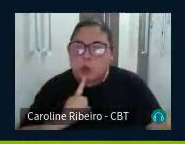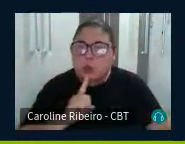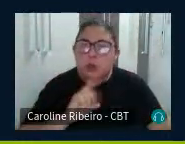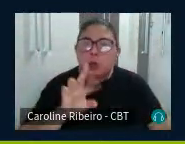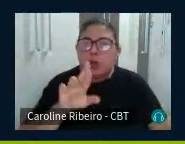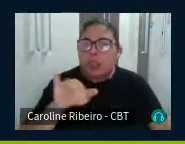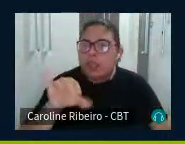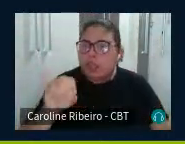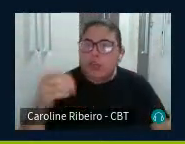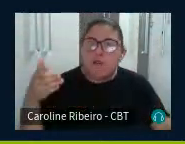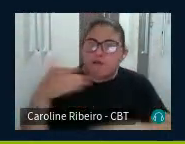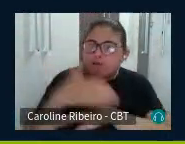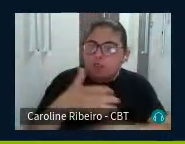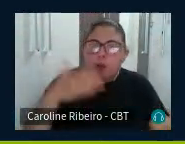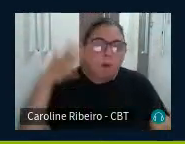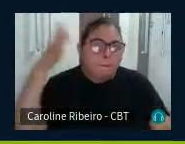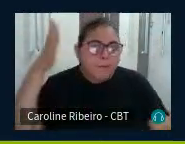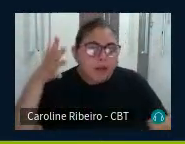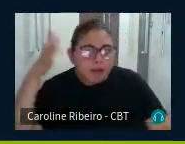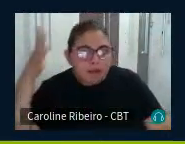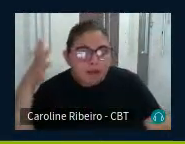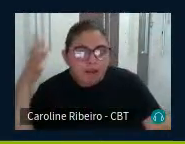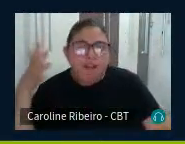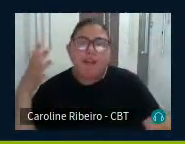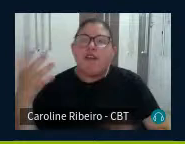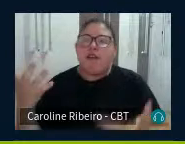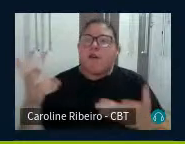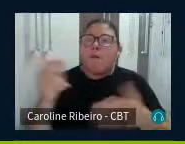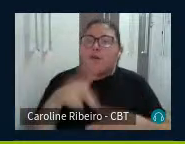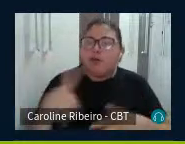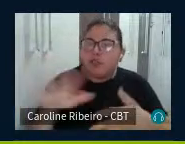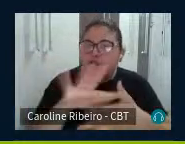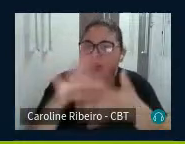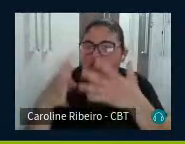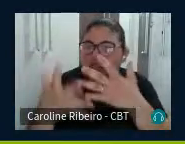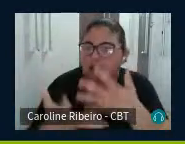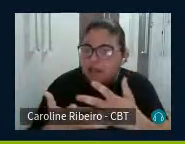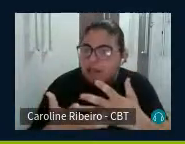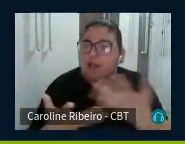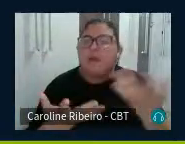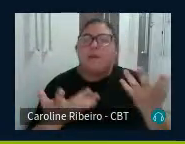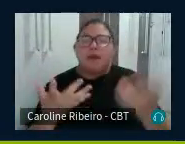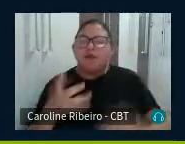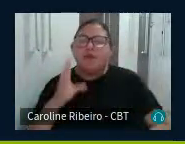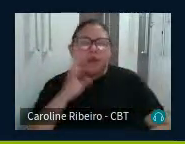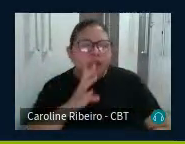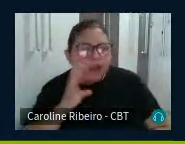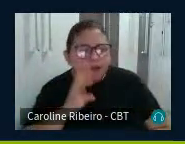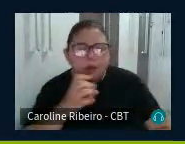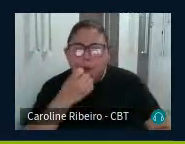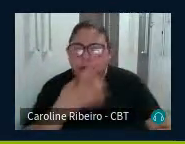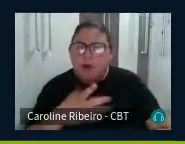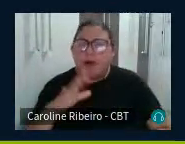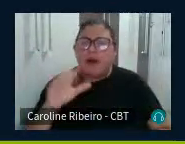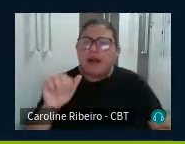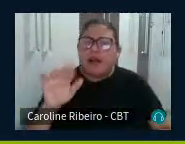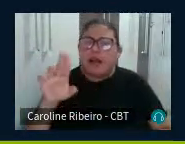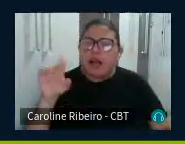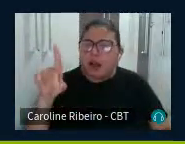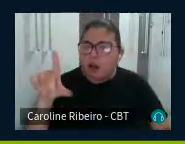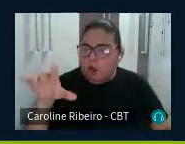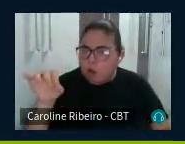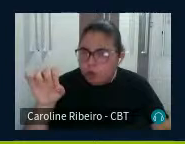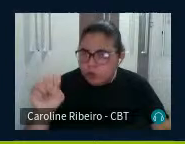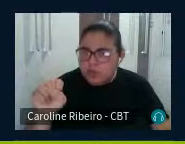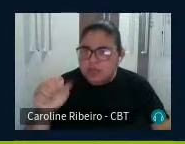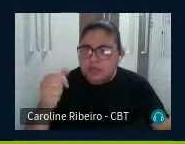dar palestra, vieram professoras de Libras, né? Então, o aluno Carlos do Campo, ele, inclusive,